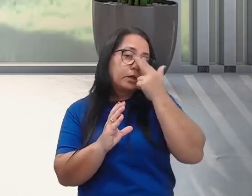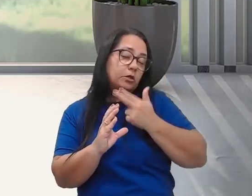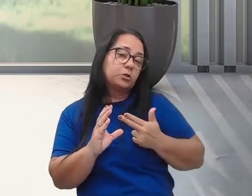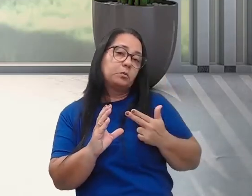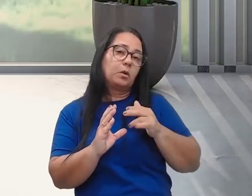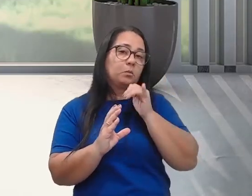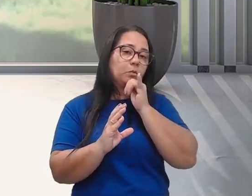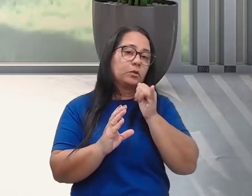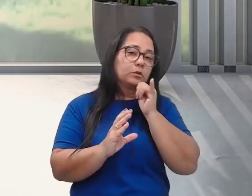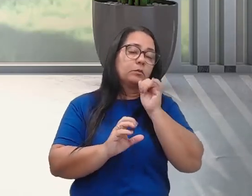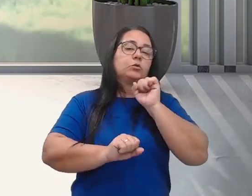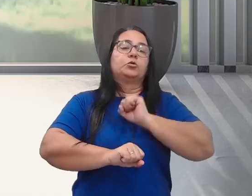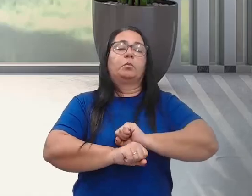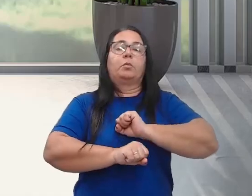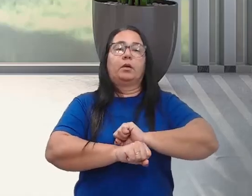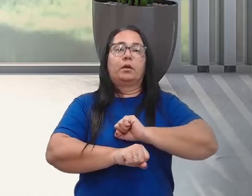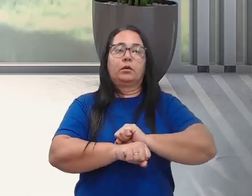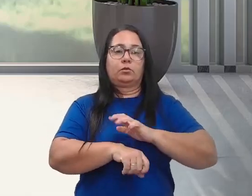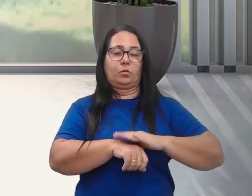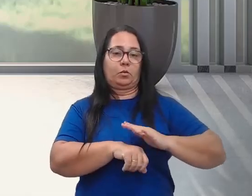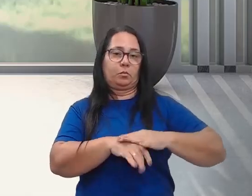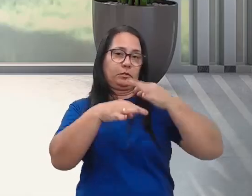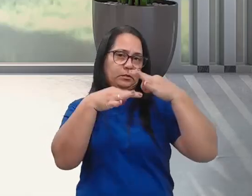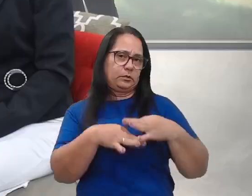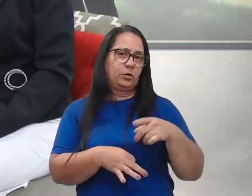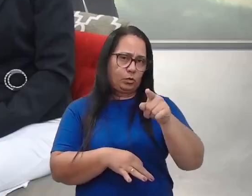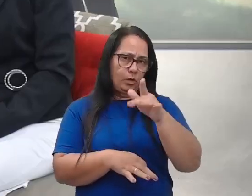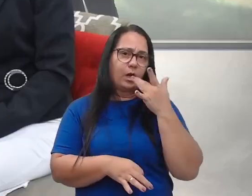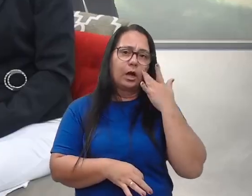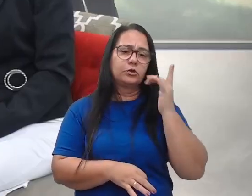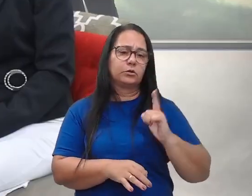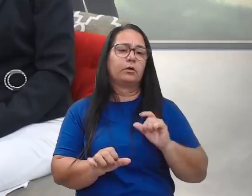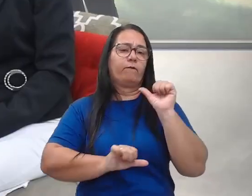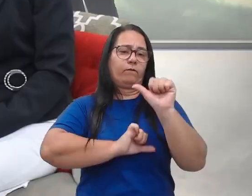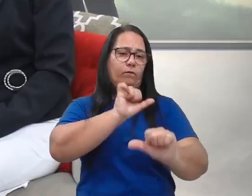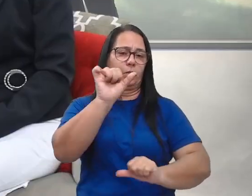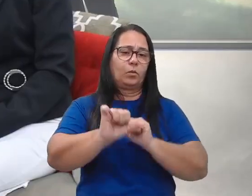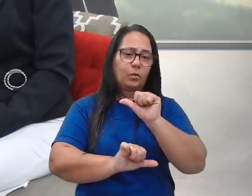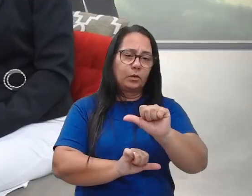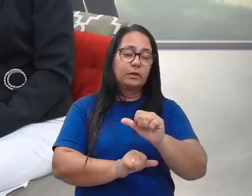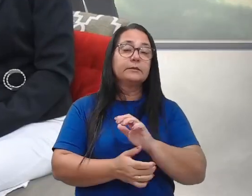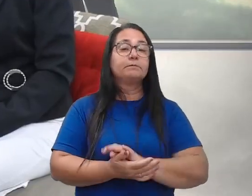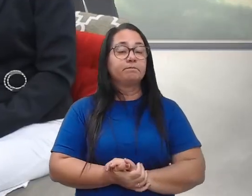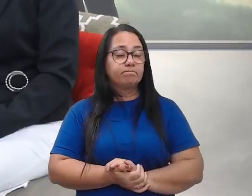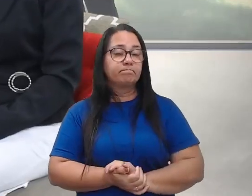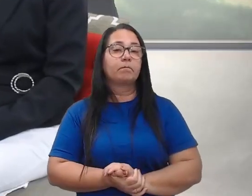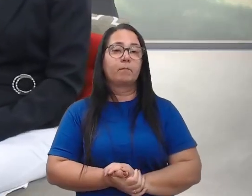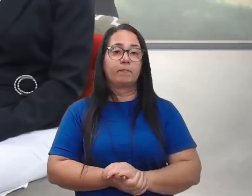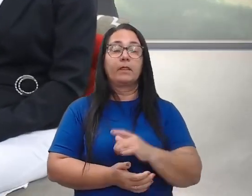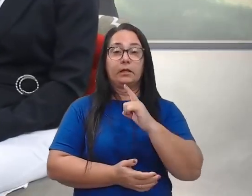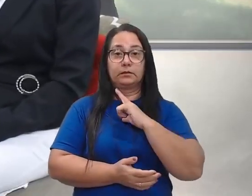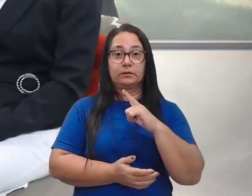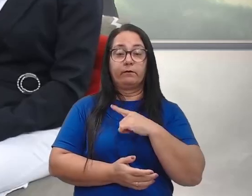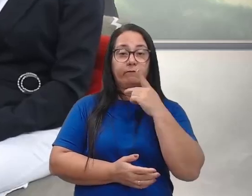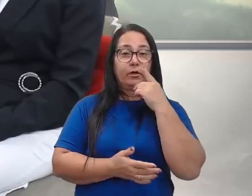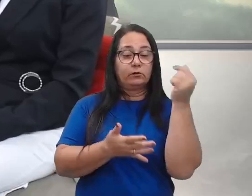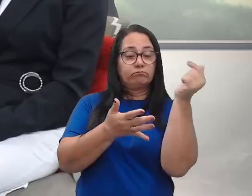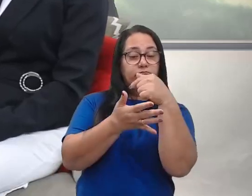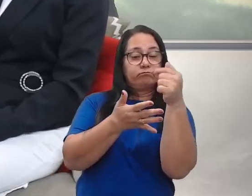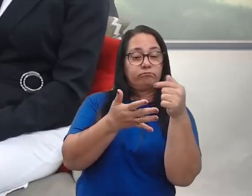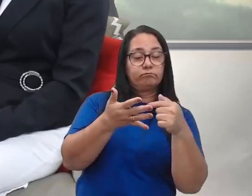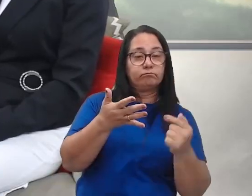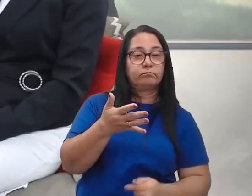esperando, né, um momento? Você acha que teve essa mudança? Então, Cris, falando das principais características, aquela que foi mais necessária